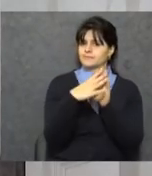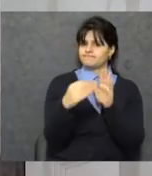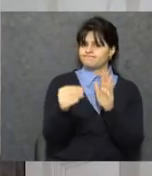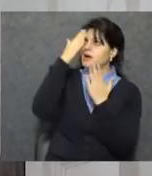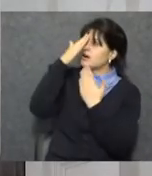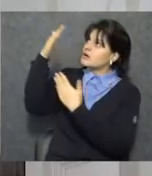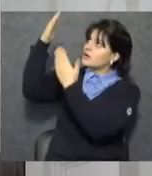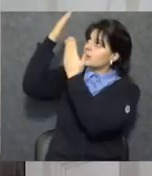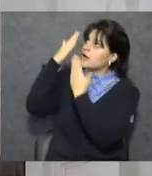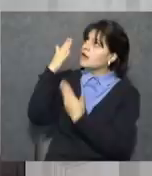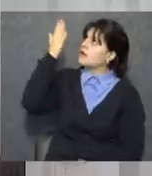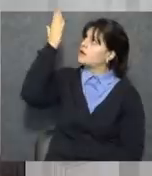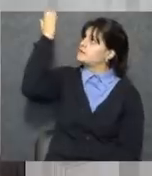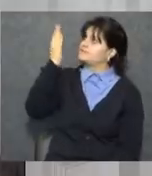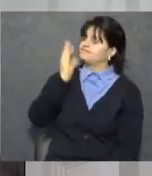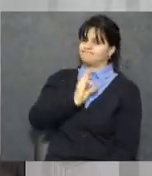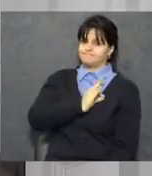vós,